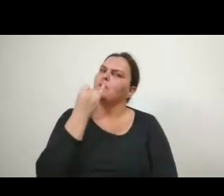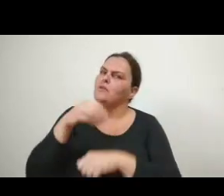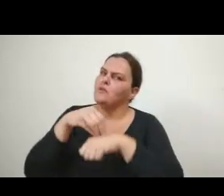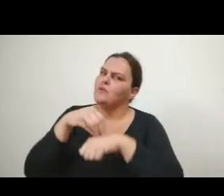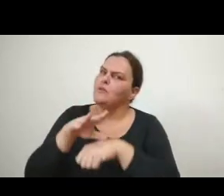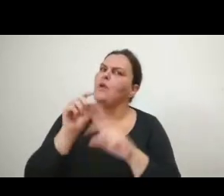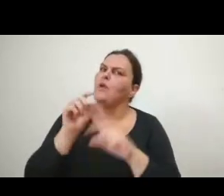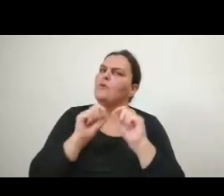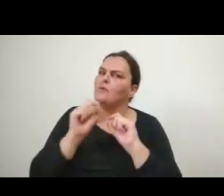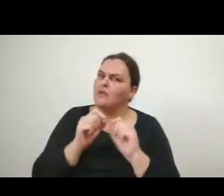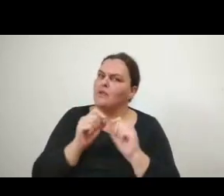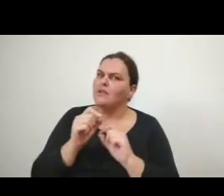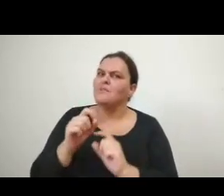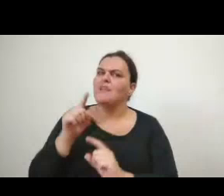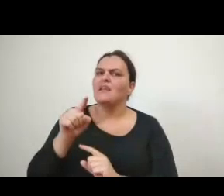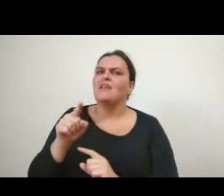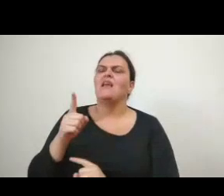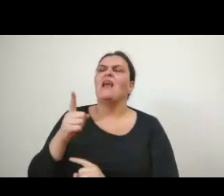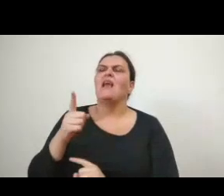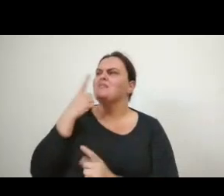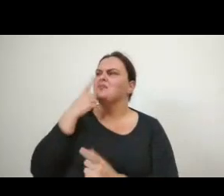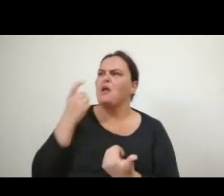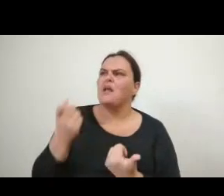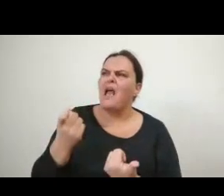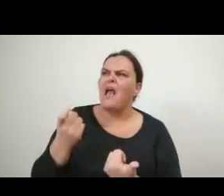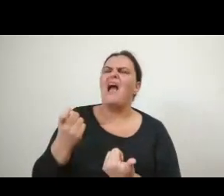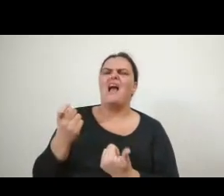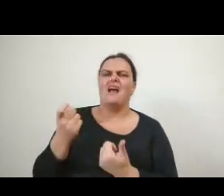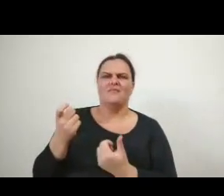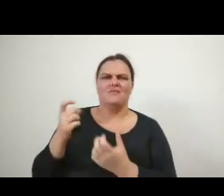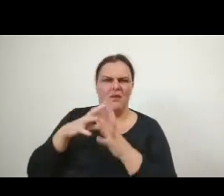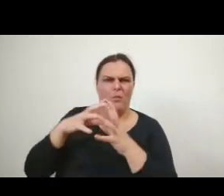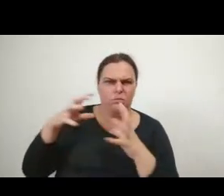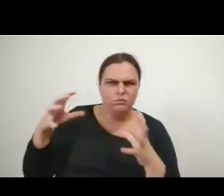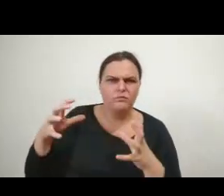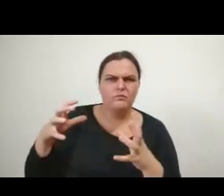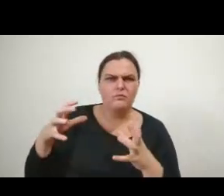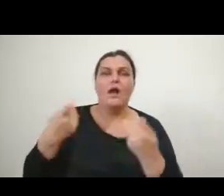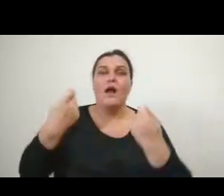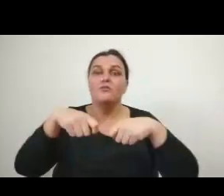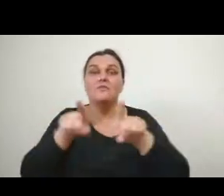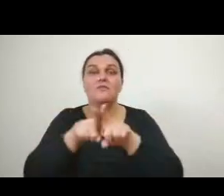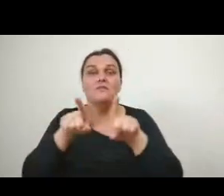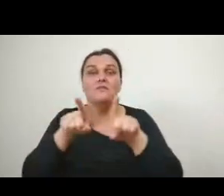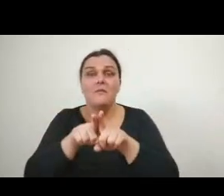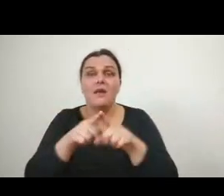formas de amenizar o problema, também a redução da desigualdade social.